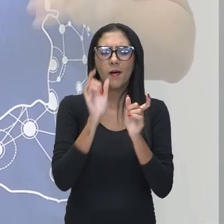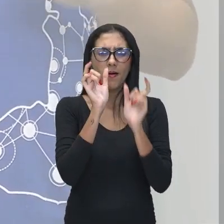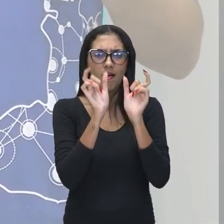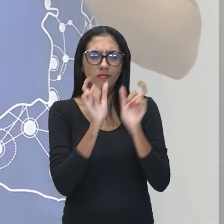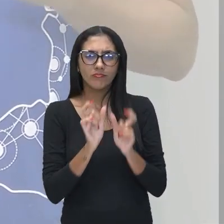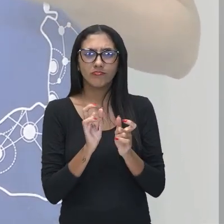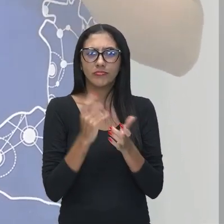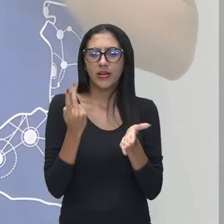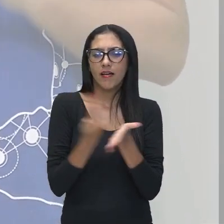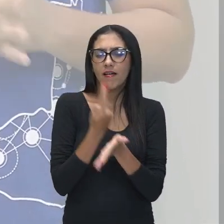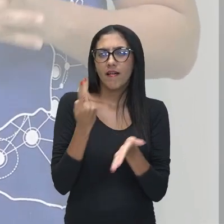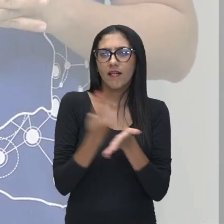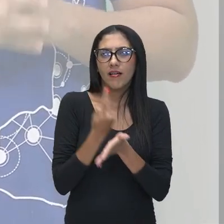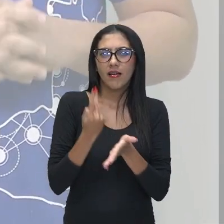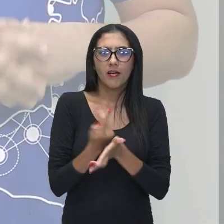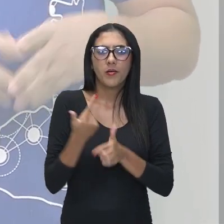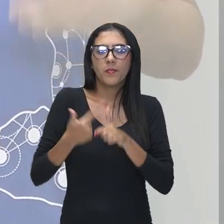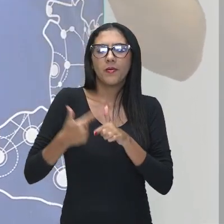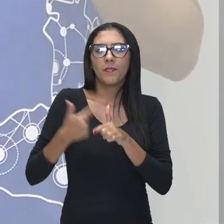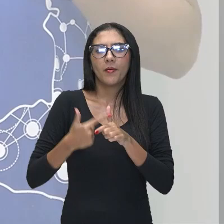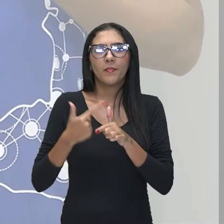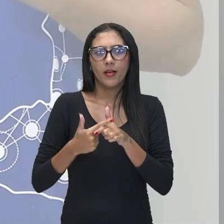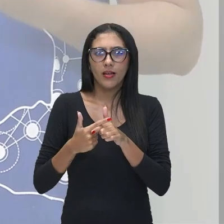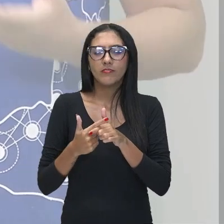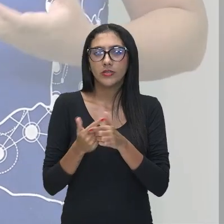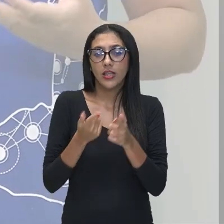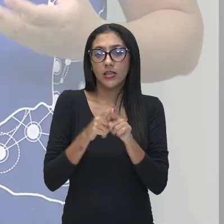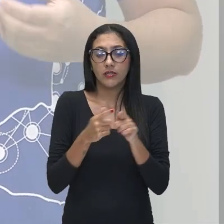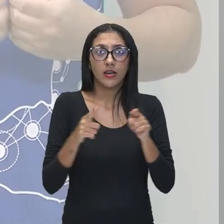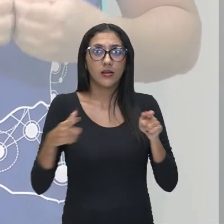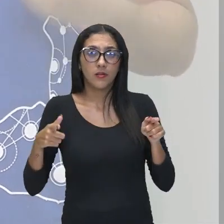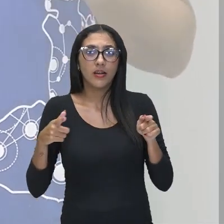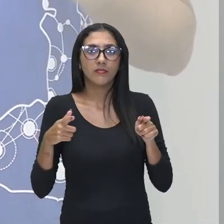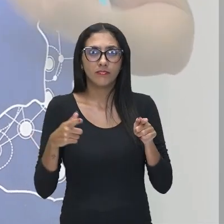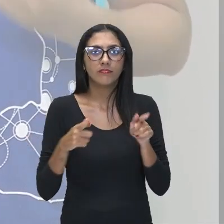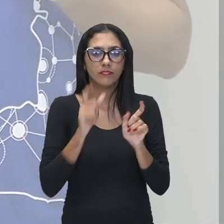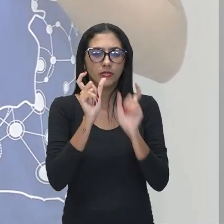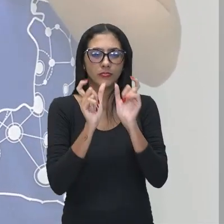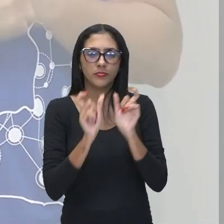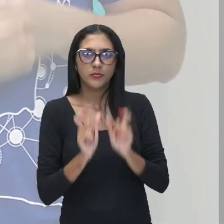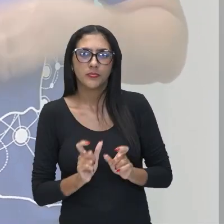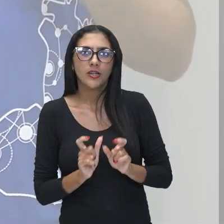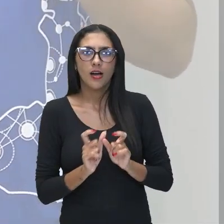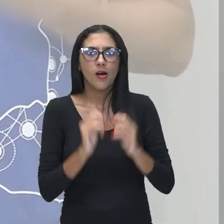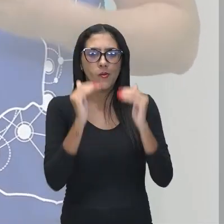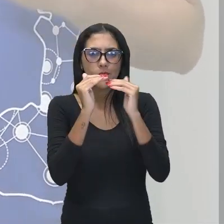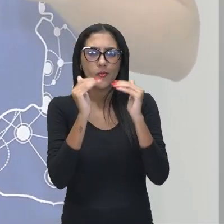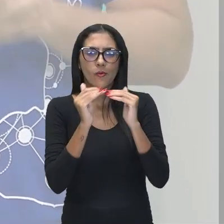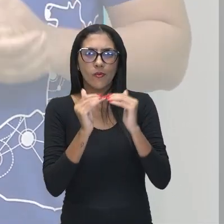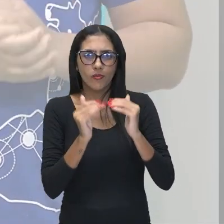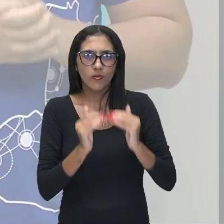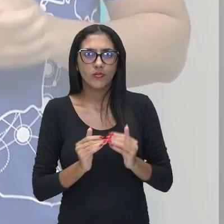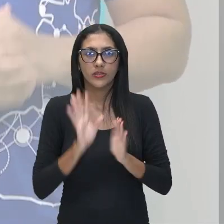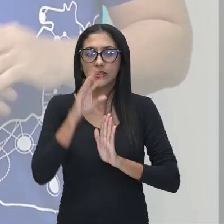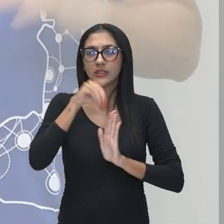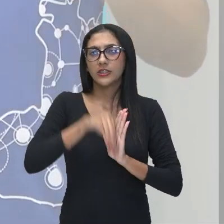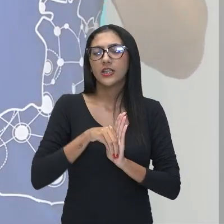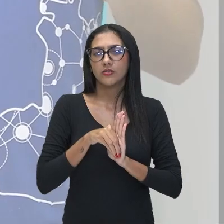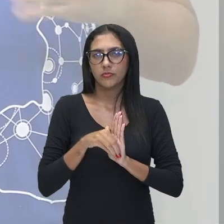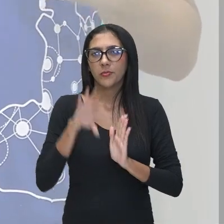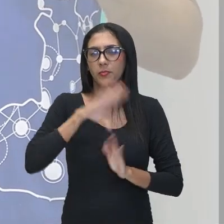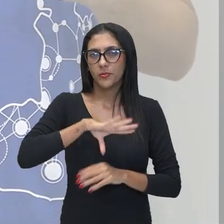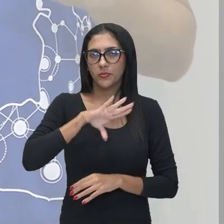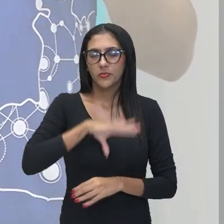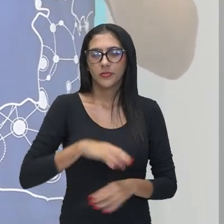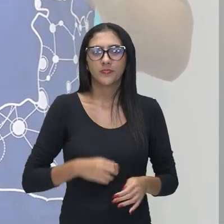para a gente problemáticas relacionadas à escrita, à modalidade formal escrita da língua portuguesa.